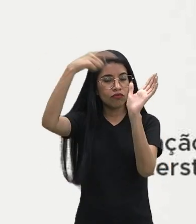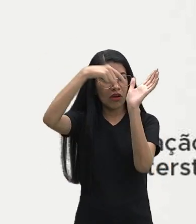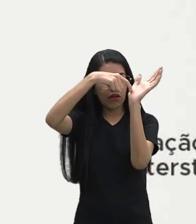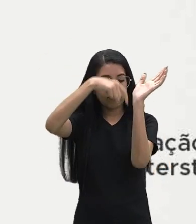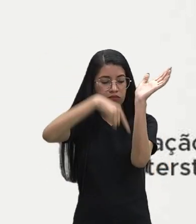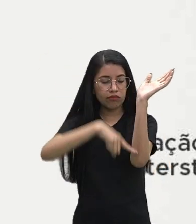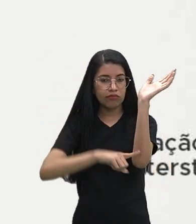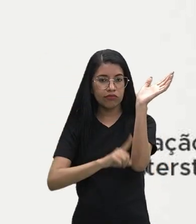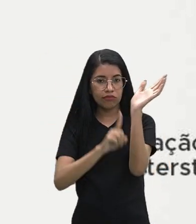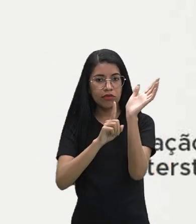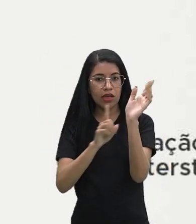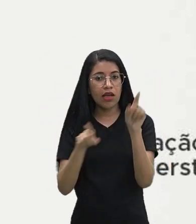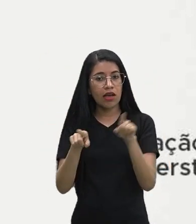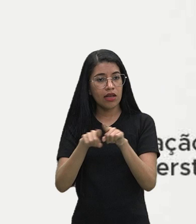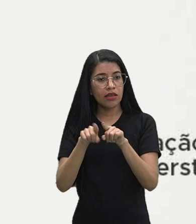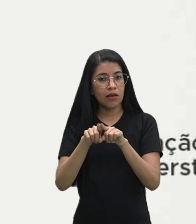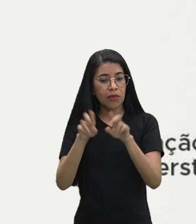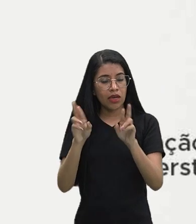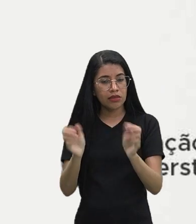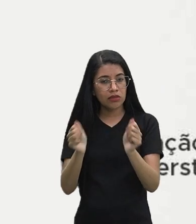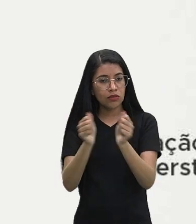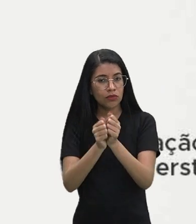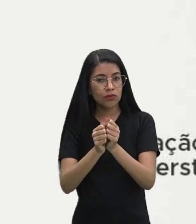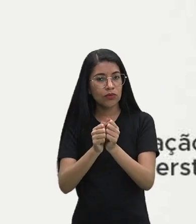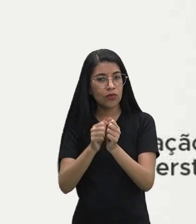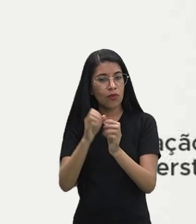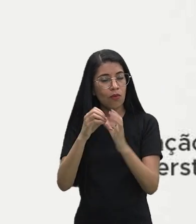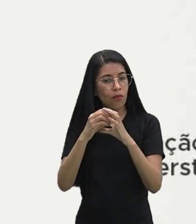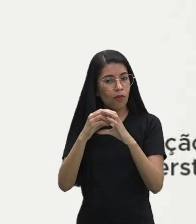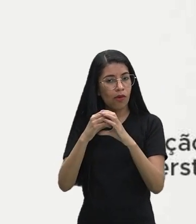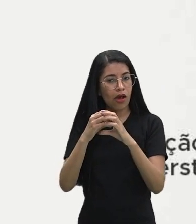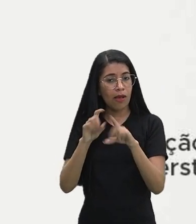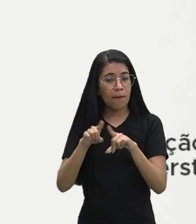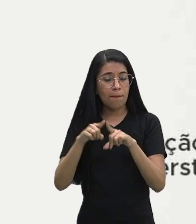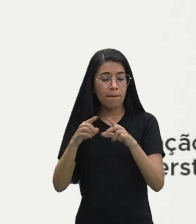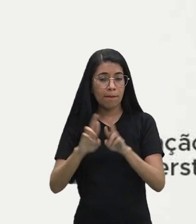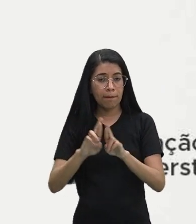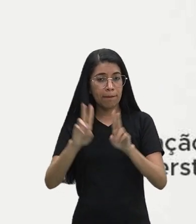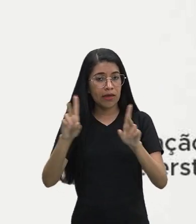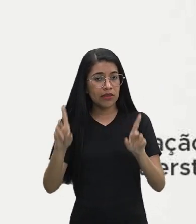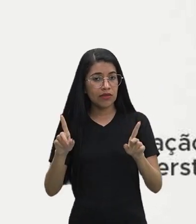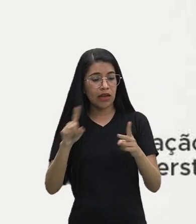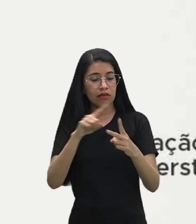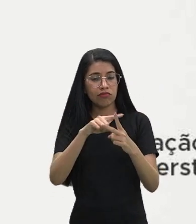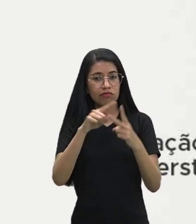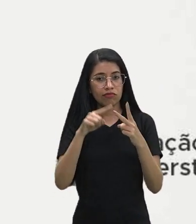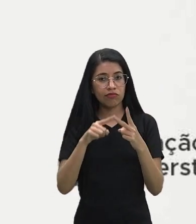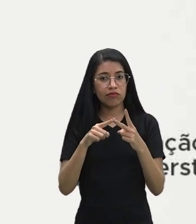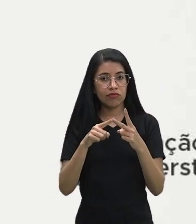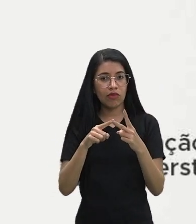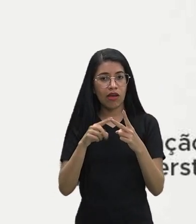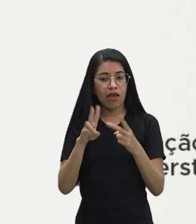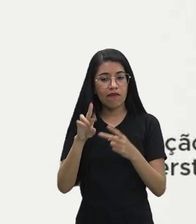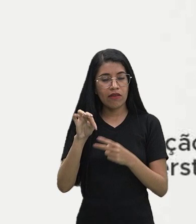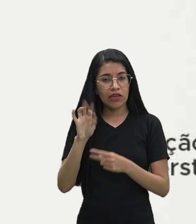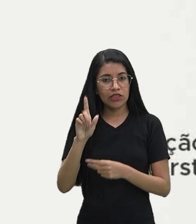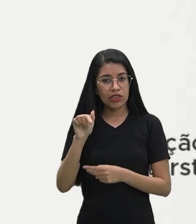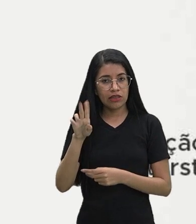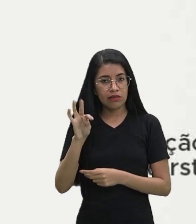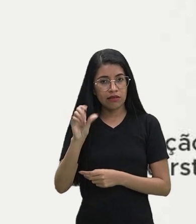associou também a uma célula. Só que aí eu já tenho célula diferente. Eu tenho célula